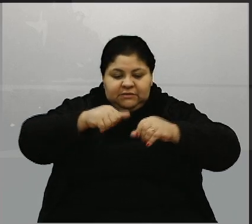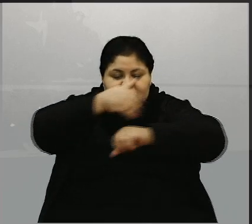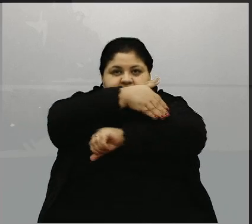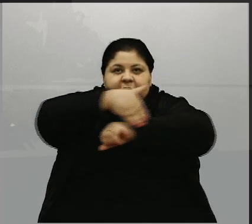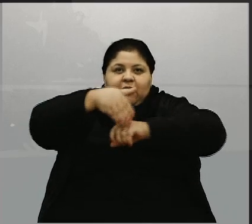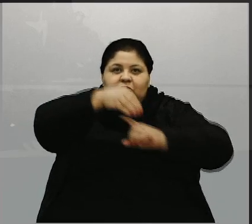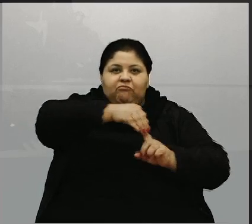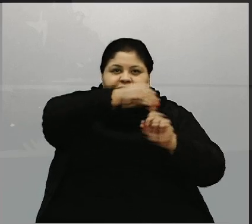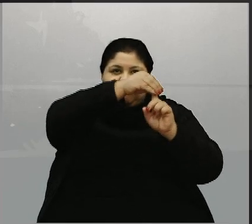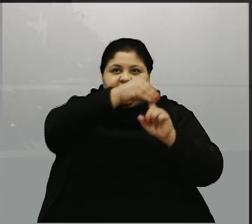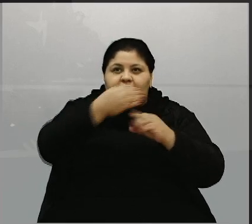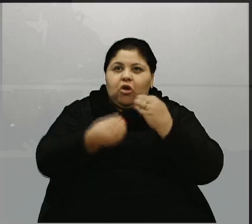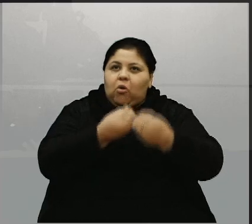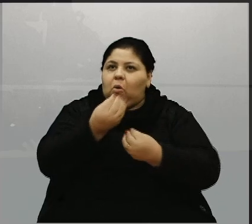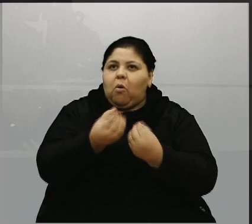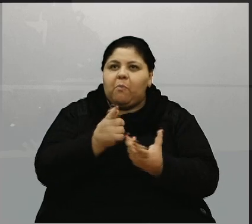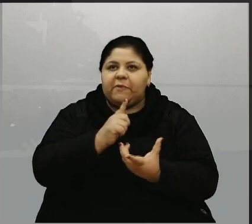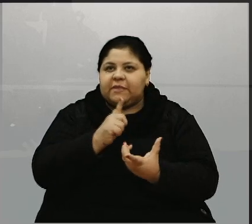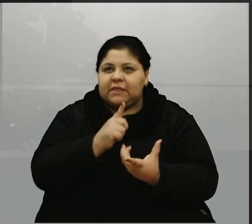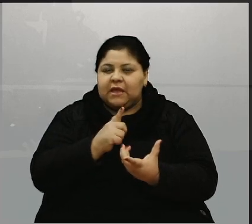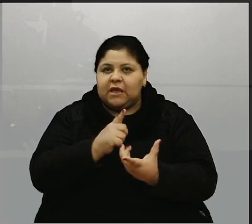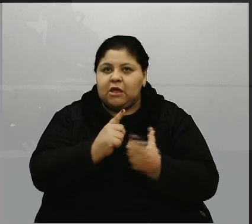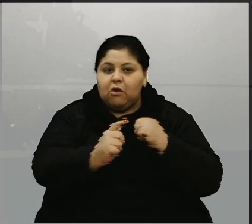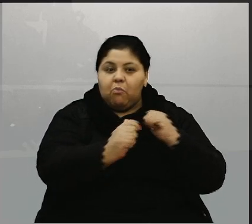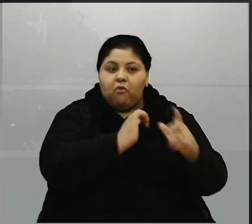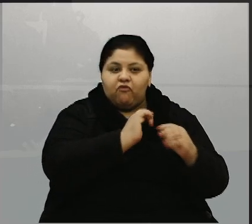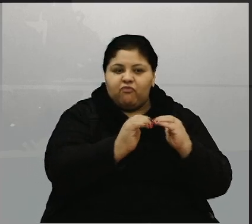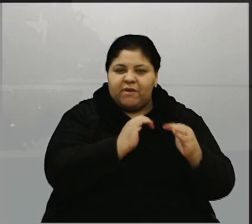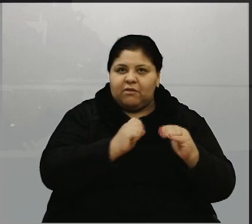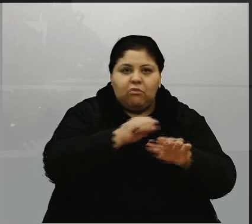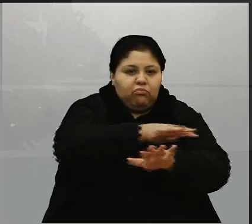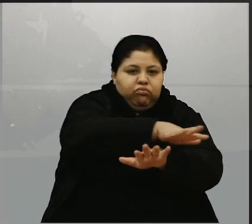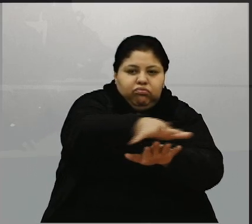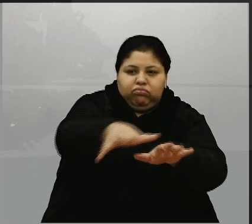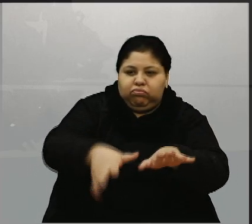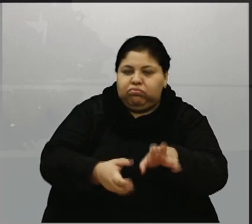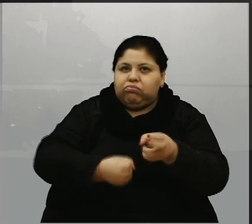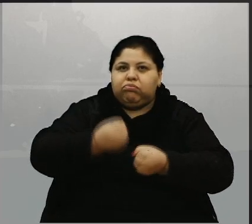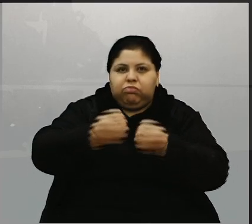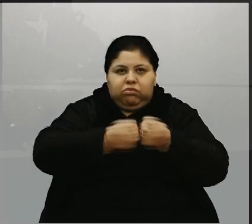muita frequência e nos arredores está sempre lotado de veículos em virtude do